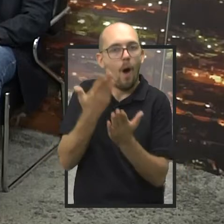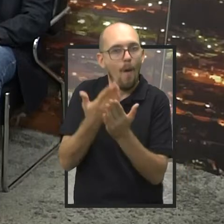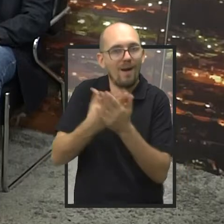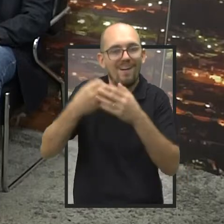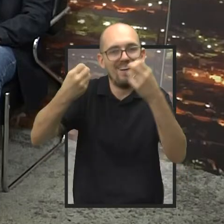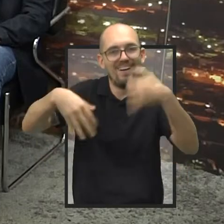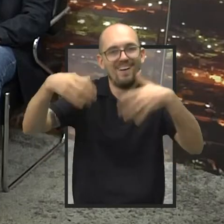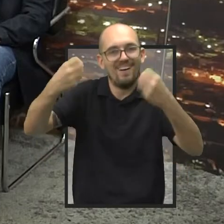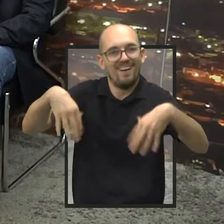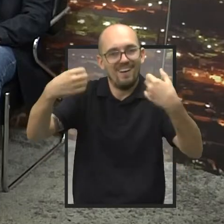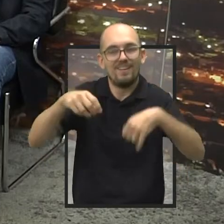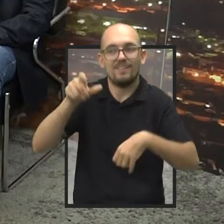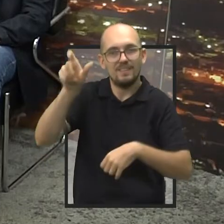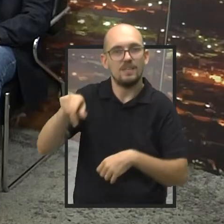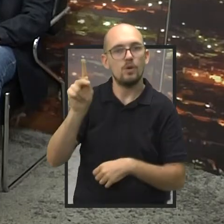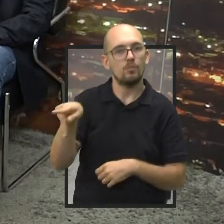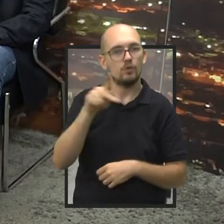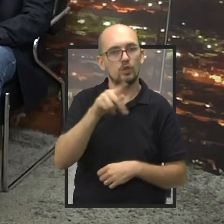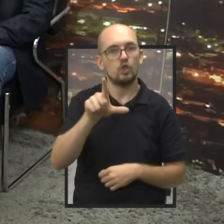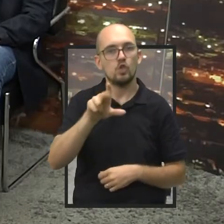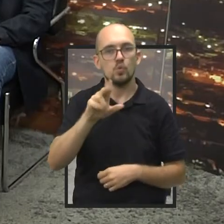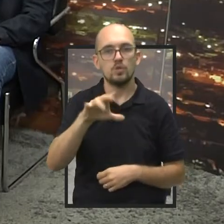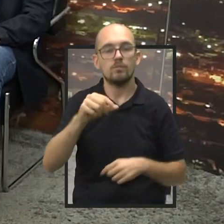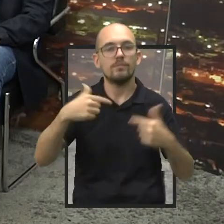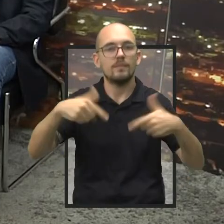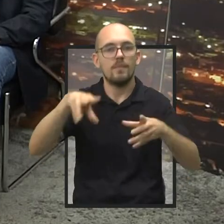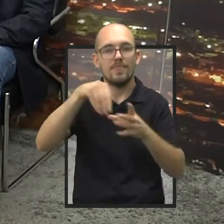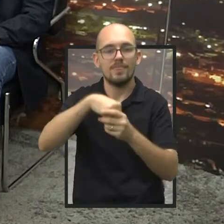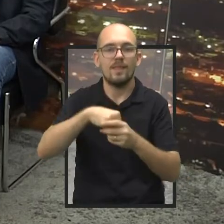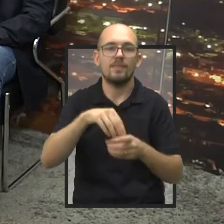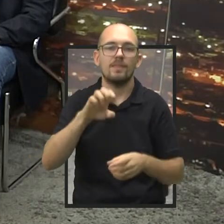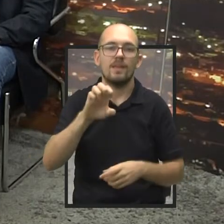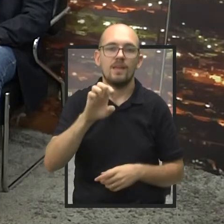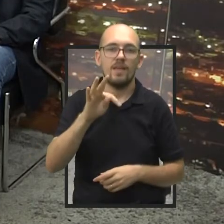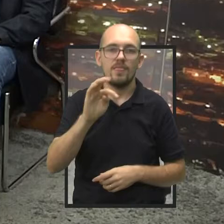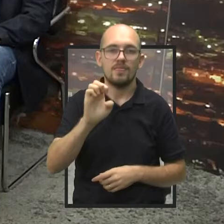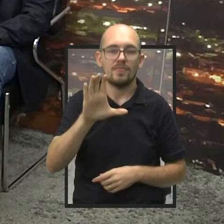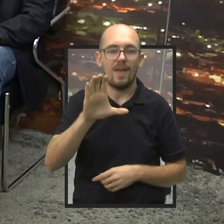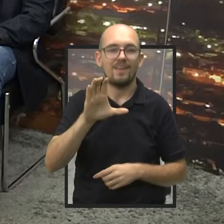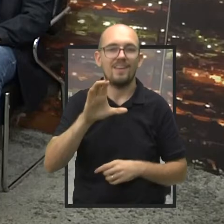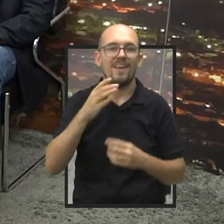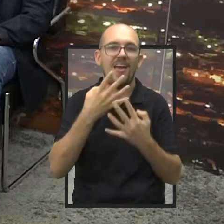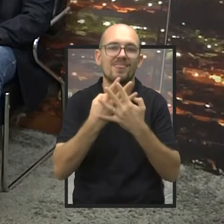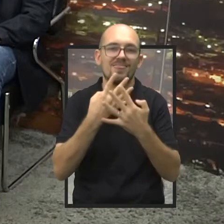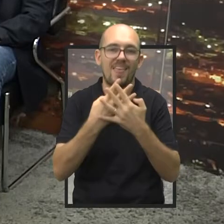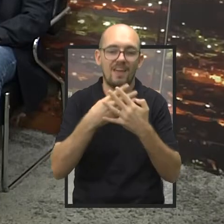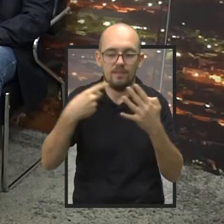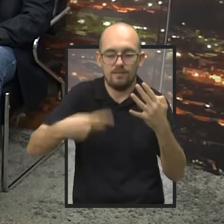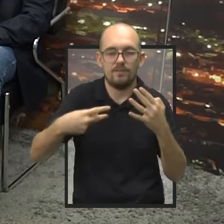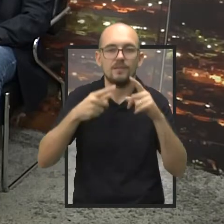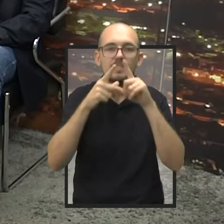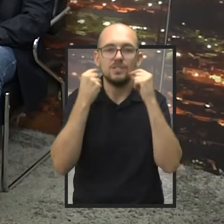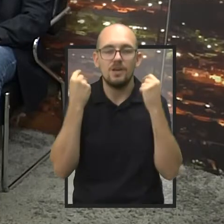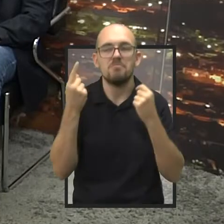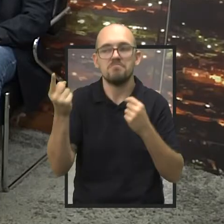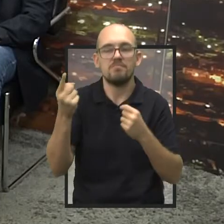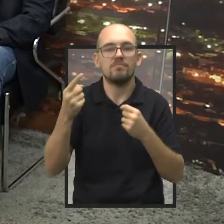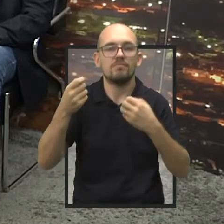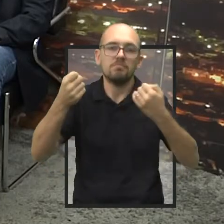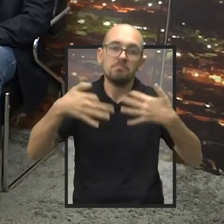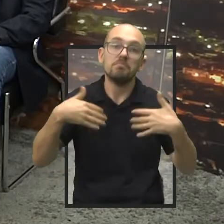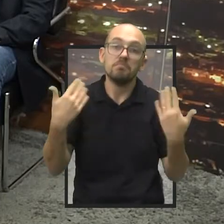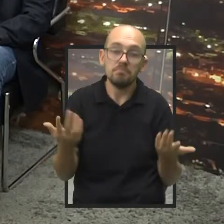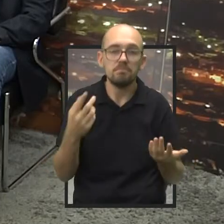professor Lúcio. Ele também leciona na Escola Técnica Estadual, vinculado ao Centro Paula Souza, aqui na cidade de Jaú. E então